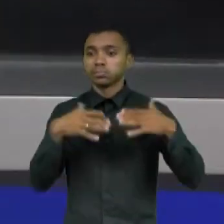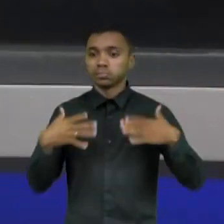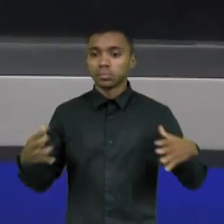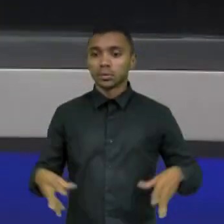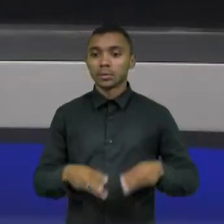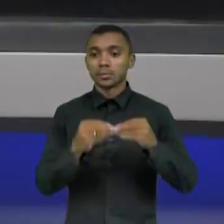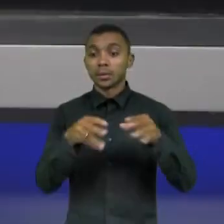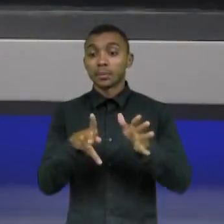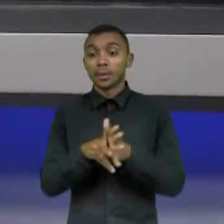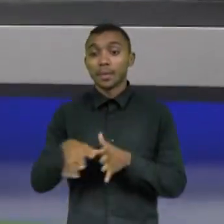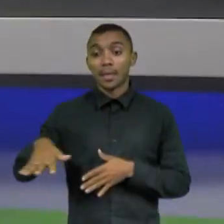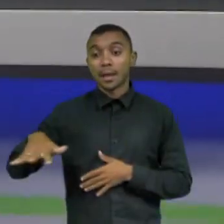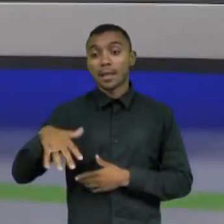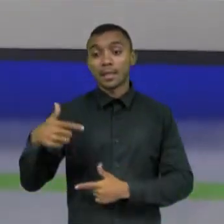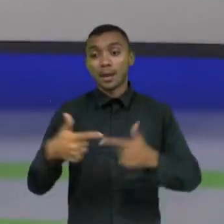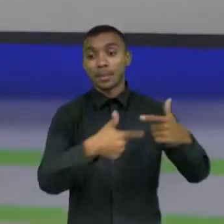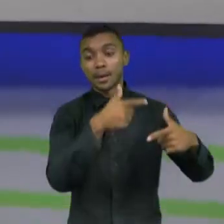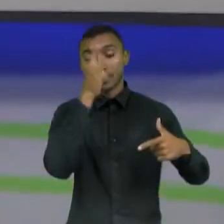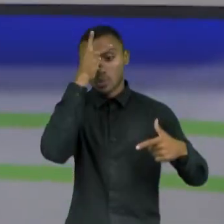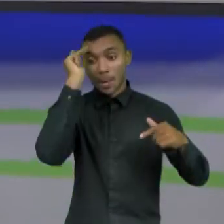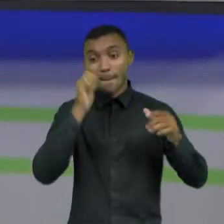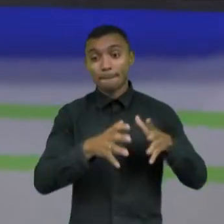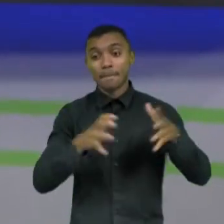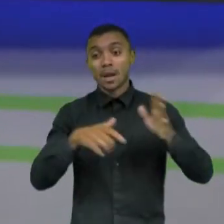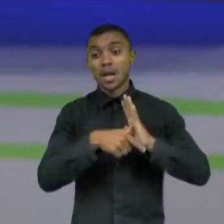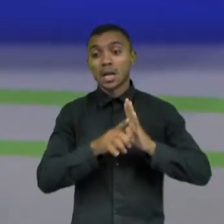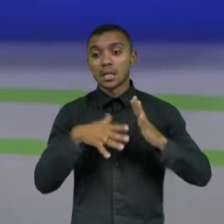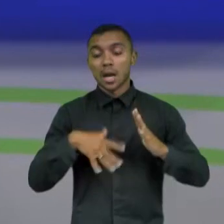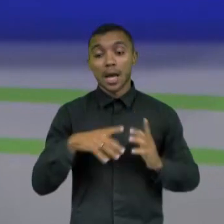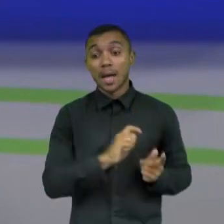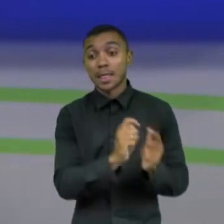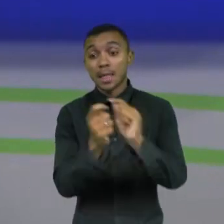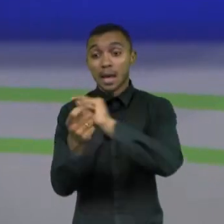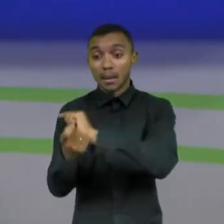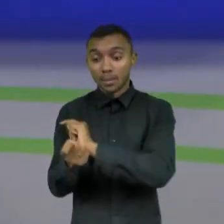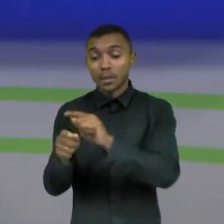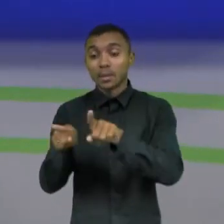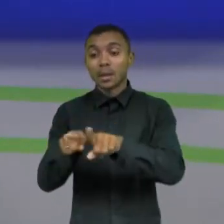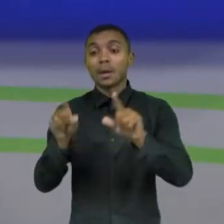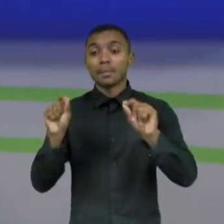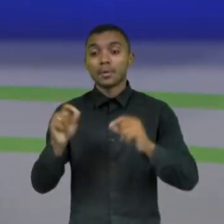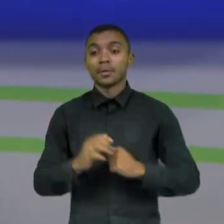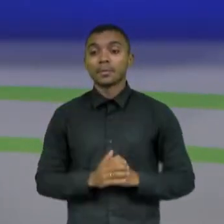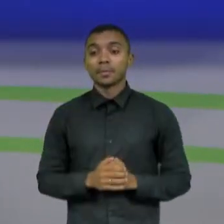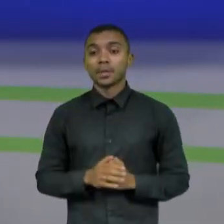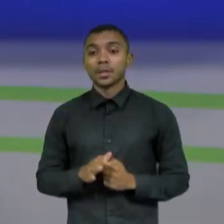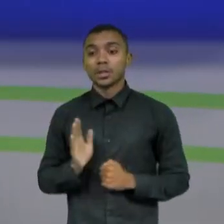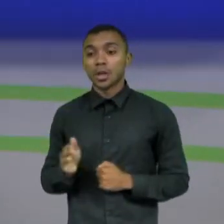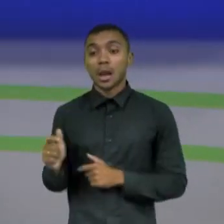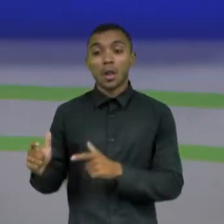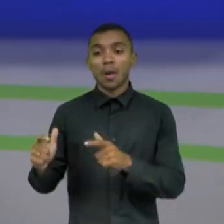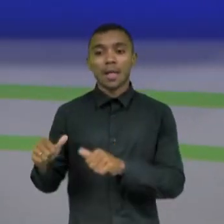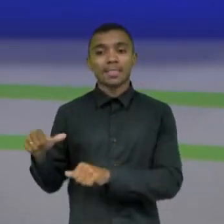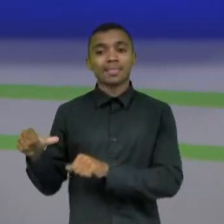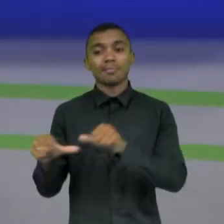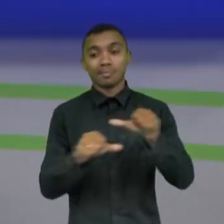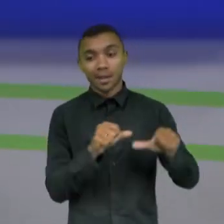do trabalho. Muita gente teve que se reinventar e até mesmo mudar de área de atuação